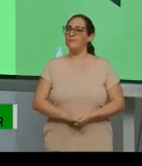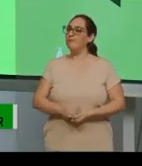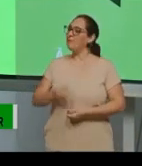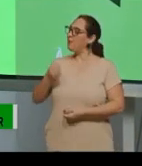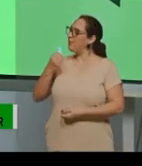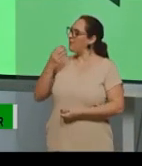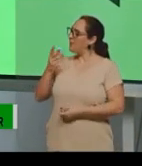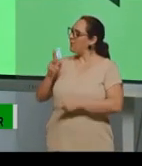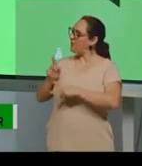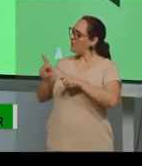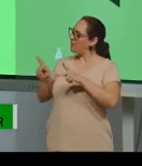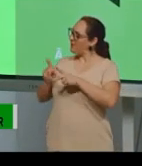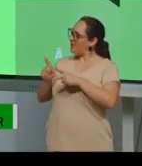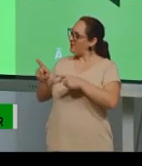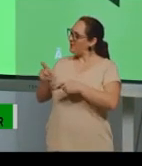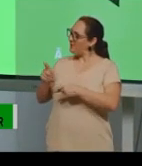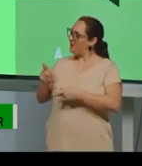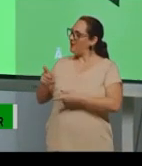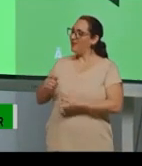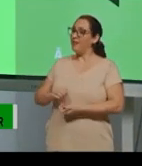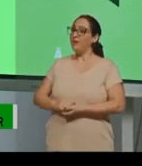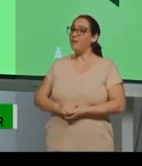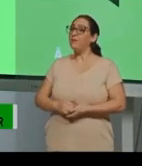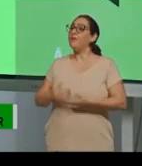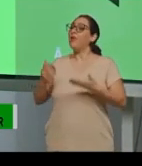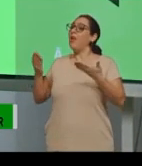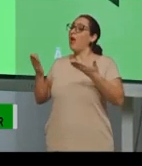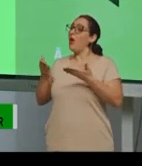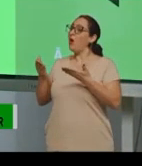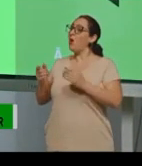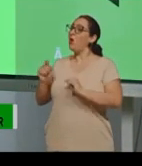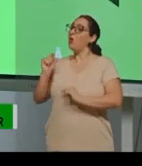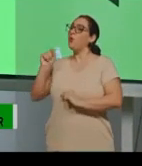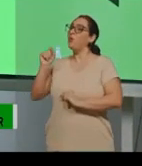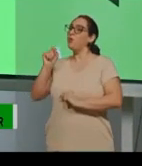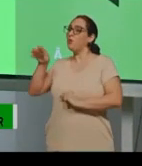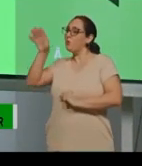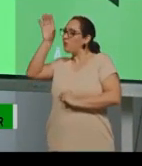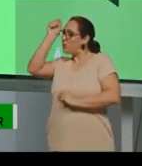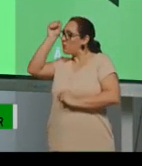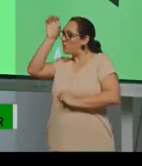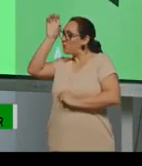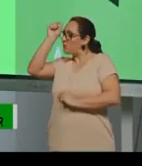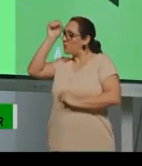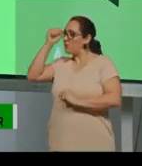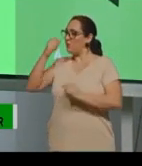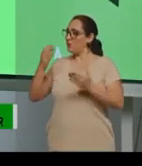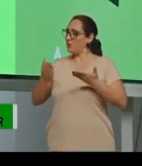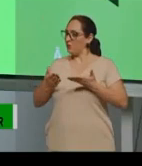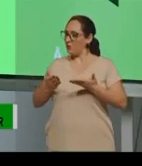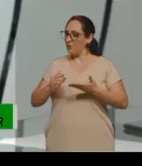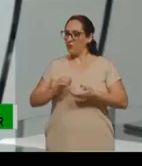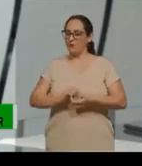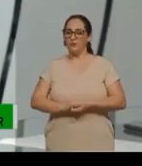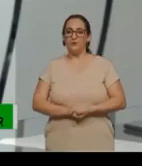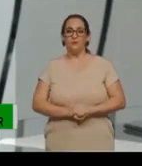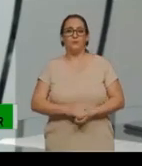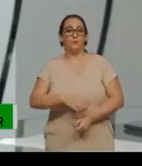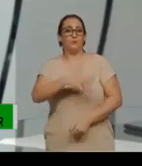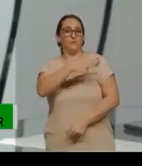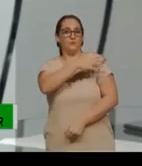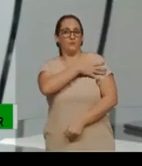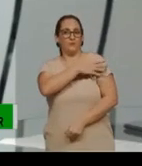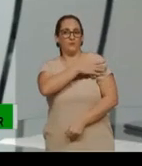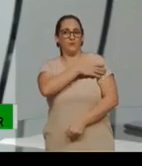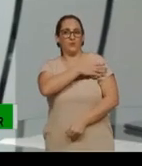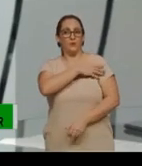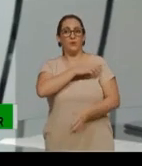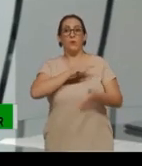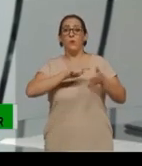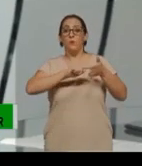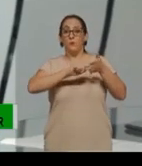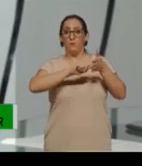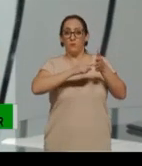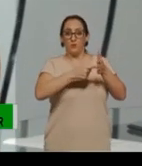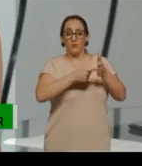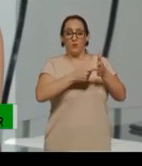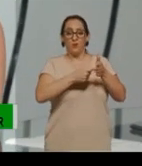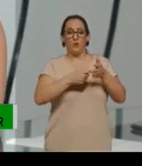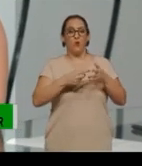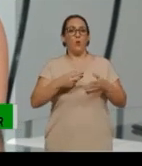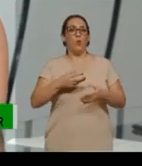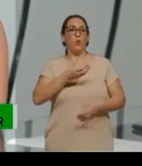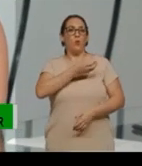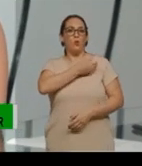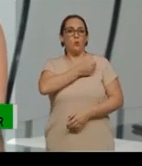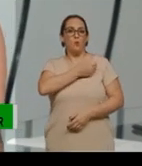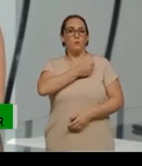Joia. Conta pra gente aí, no ensino fundamental, o que os alunos viram hoje? Bom, no quarto ano foi multiplicação com números